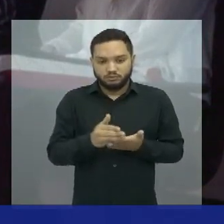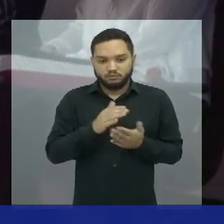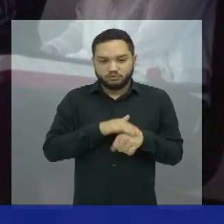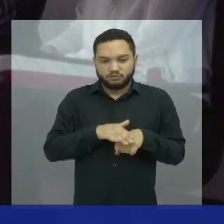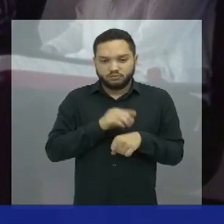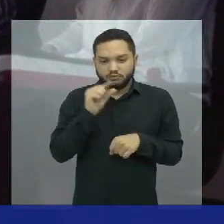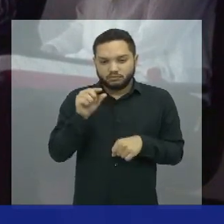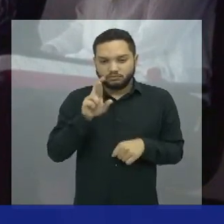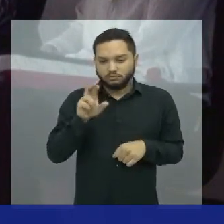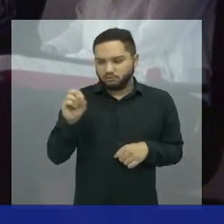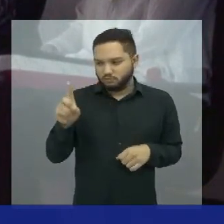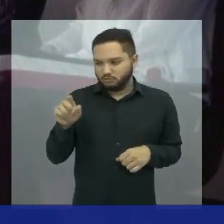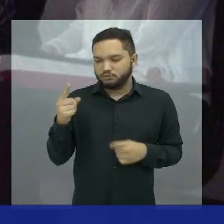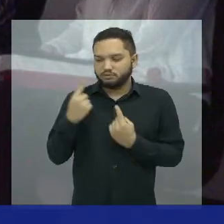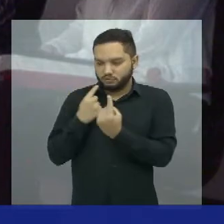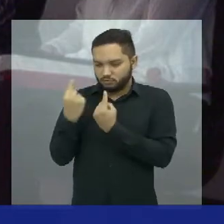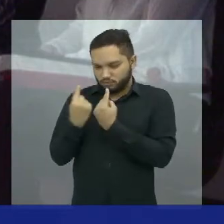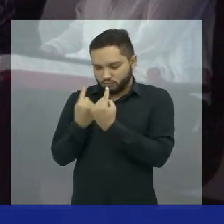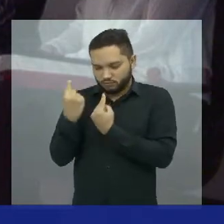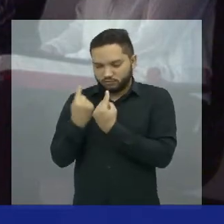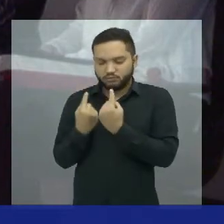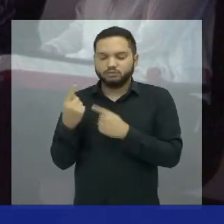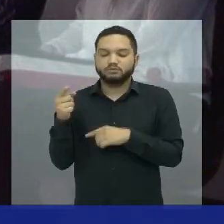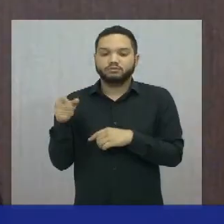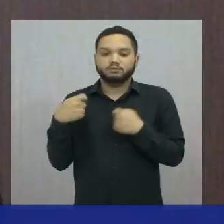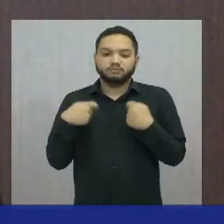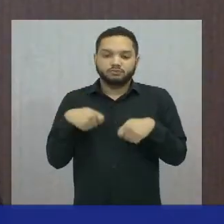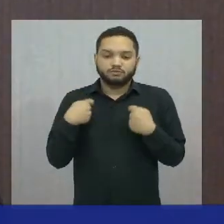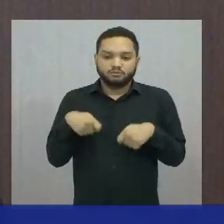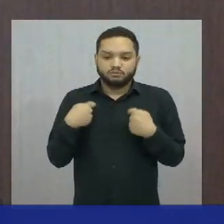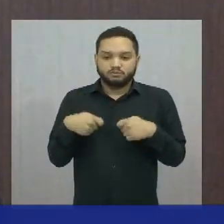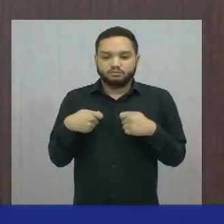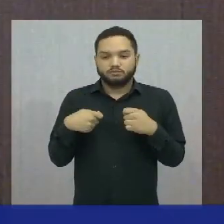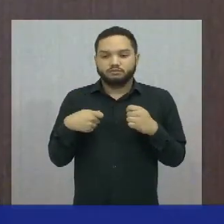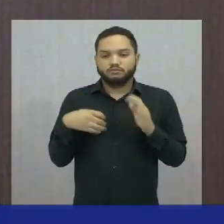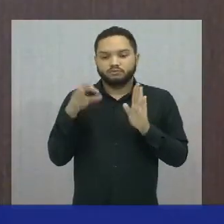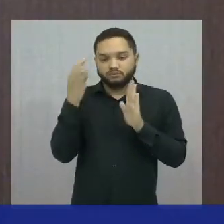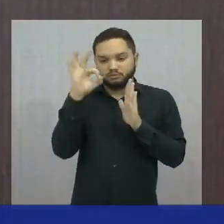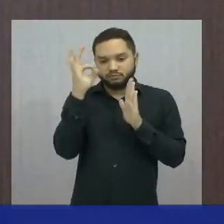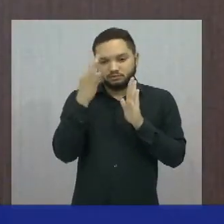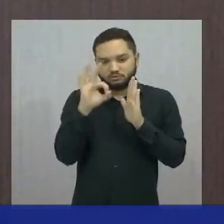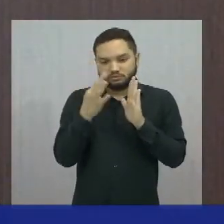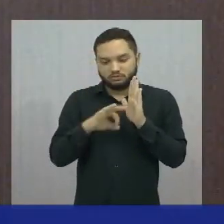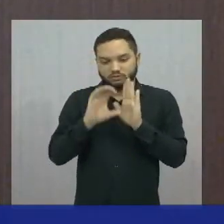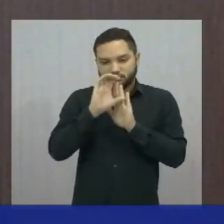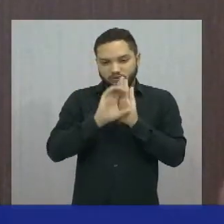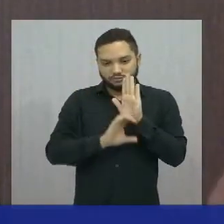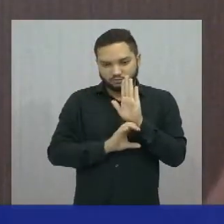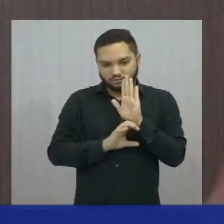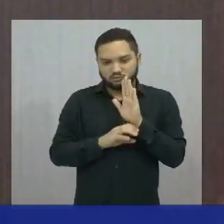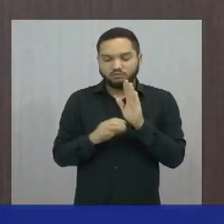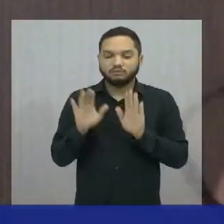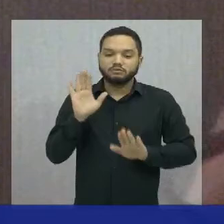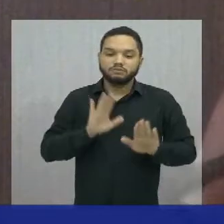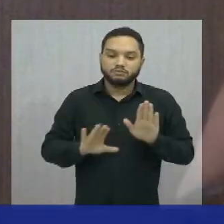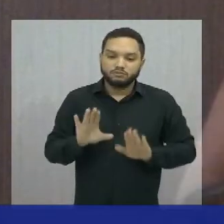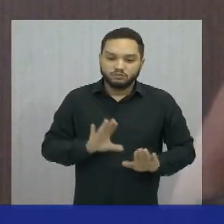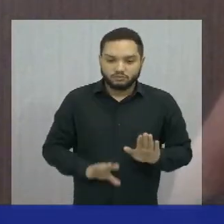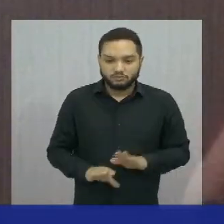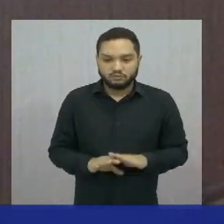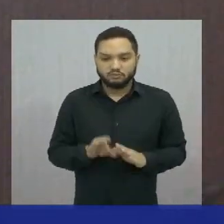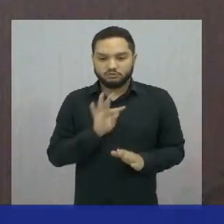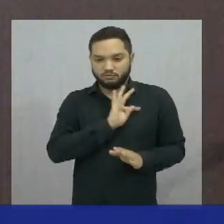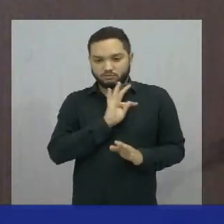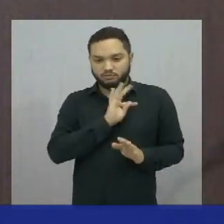pouquinho com o Rodrigo, e a gente precisa dar uma revisada nesse capítulo com um pouco mais de cuidado em relação à